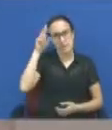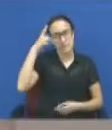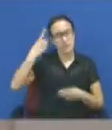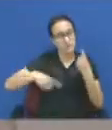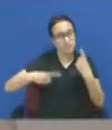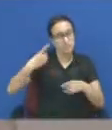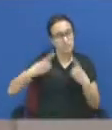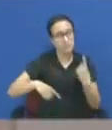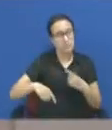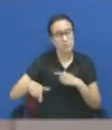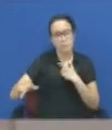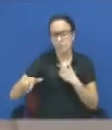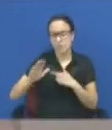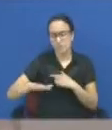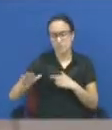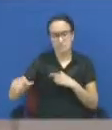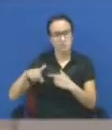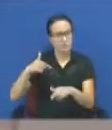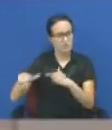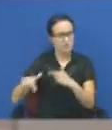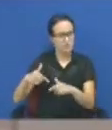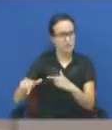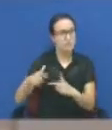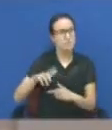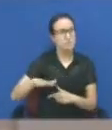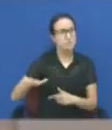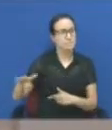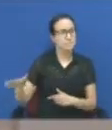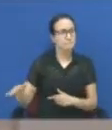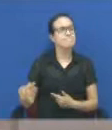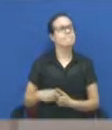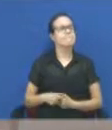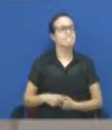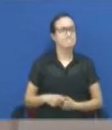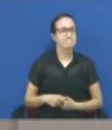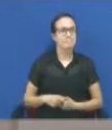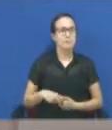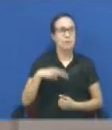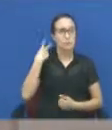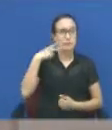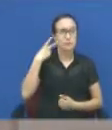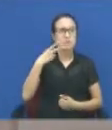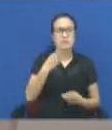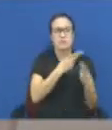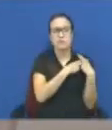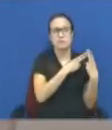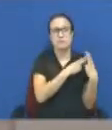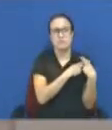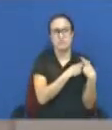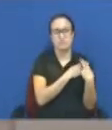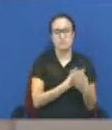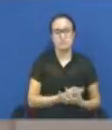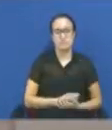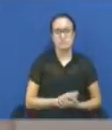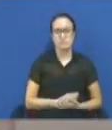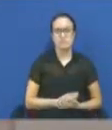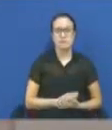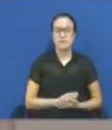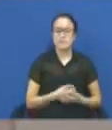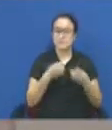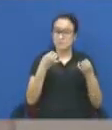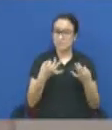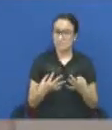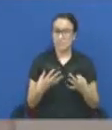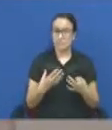infantil é uma das funções do vereador e da vereadora. Dizer que uma criança